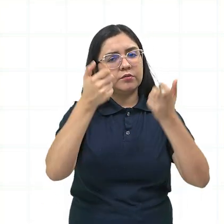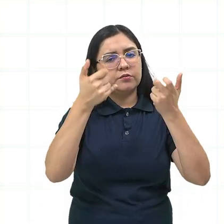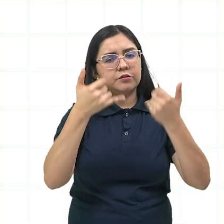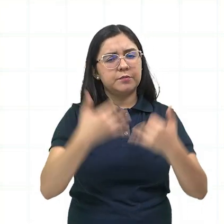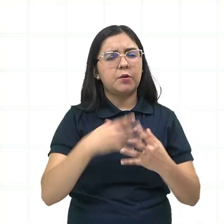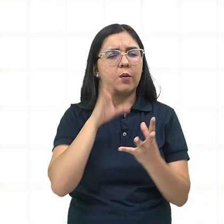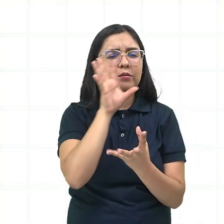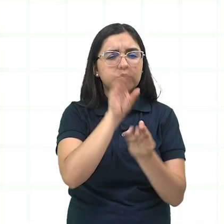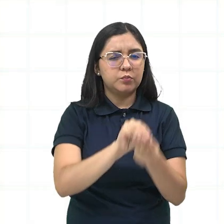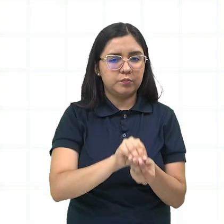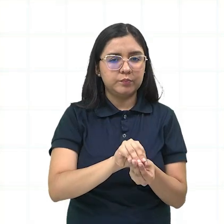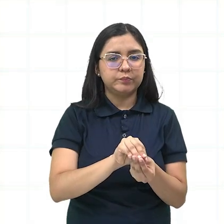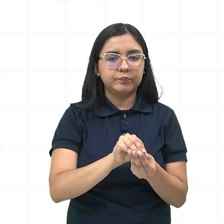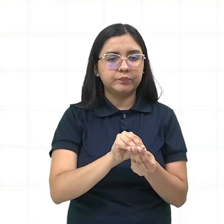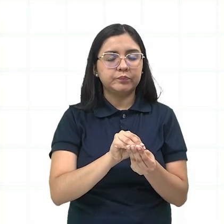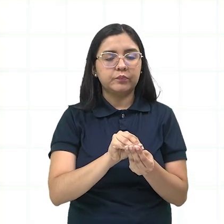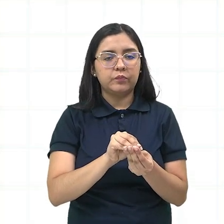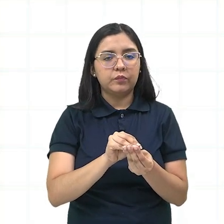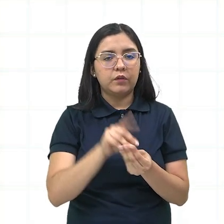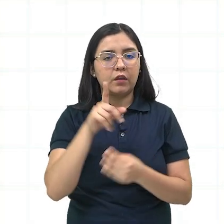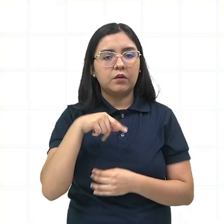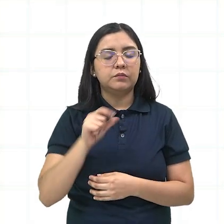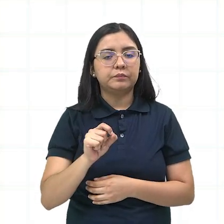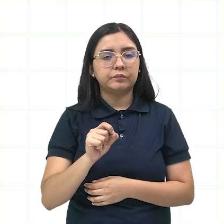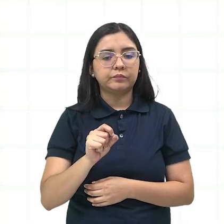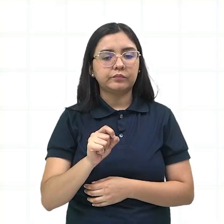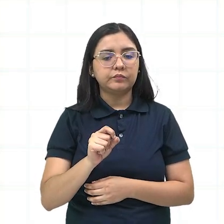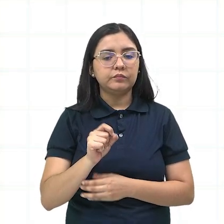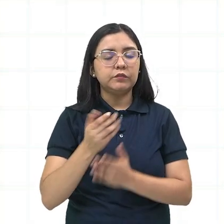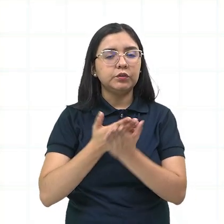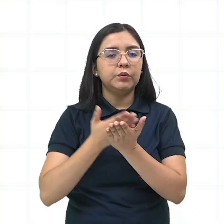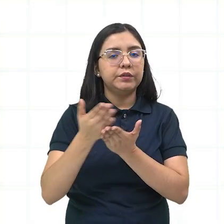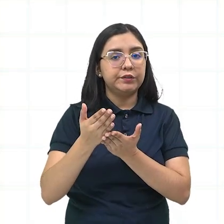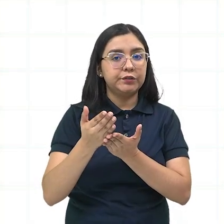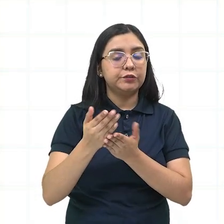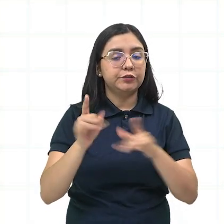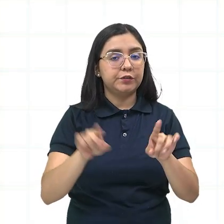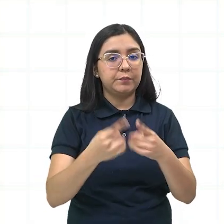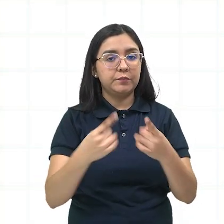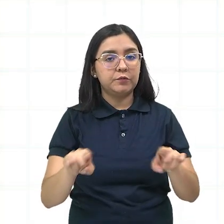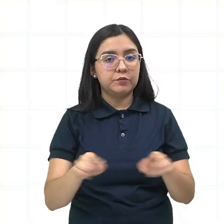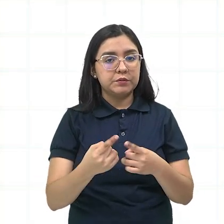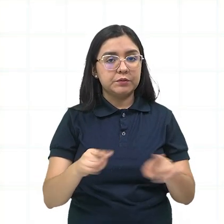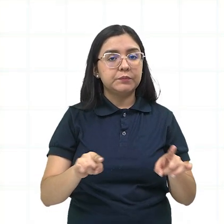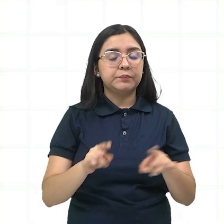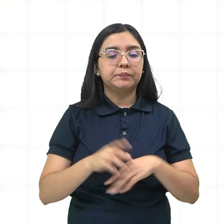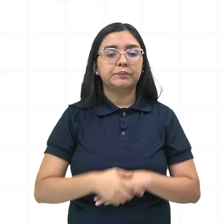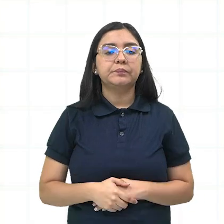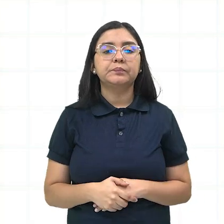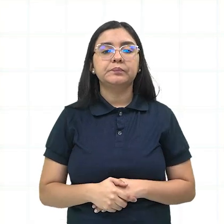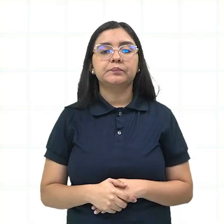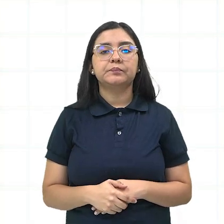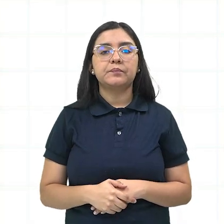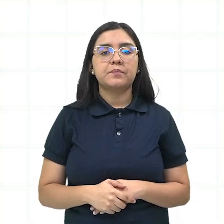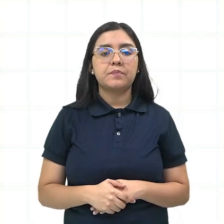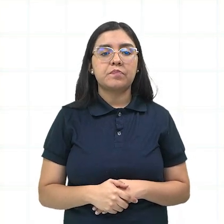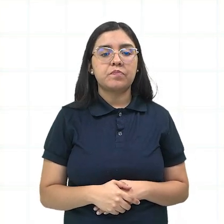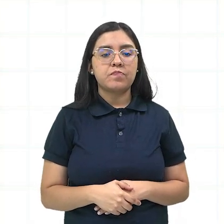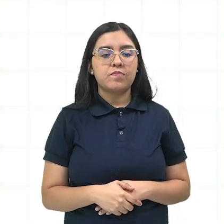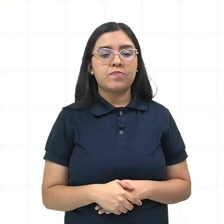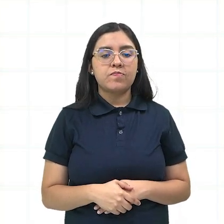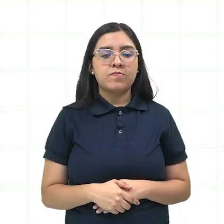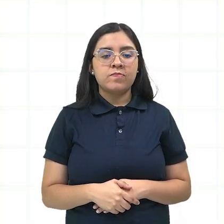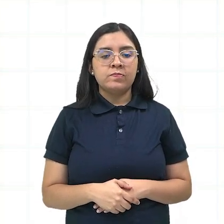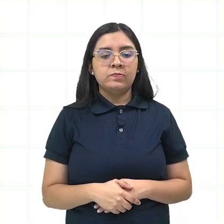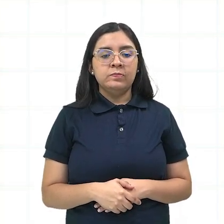um resumo, que seria ali o início da música, a introdução musical. Vou só deixar um gostinho de